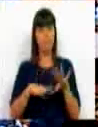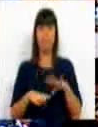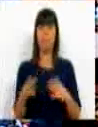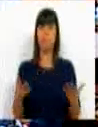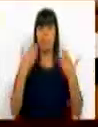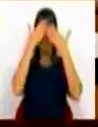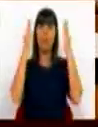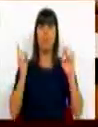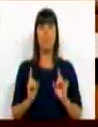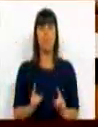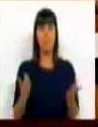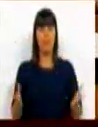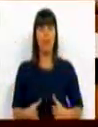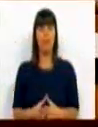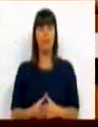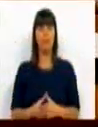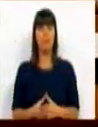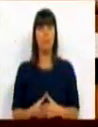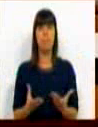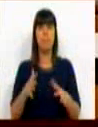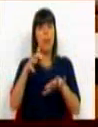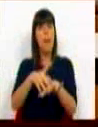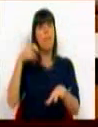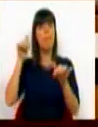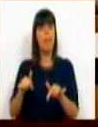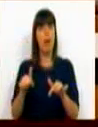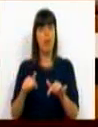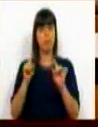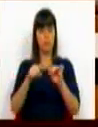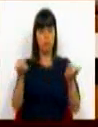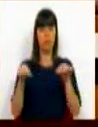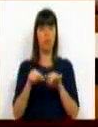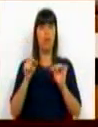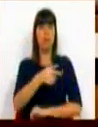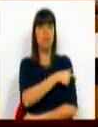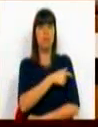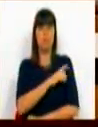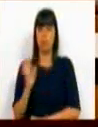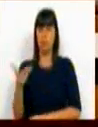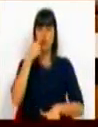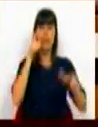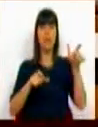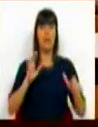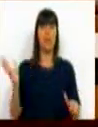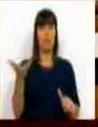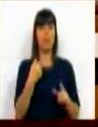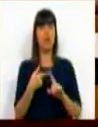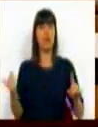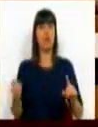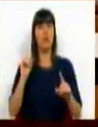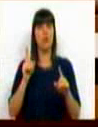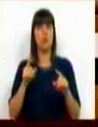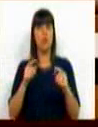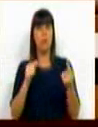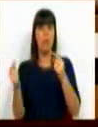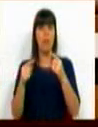fazemos democracia. O Parlamento é um espaço de representação cívica e não um